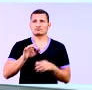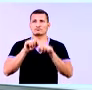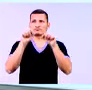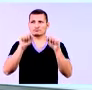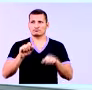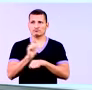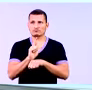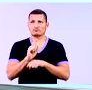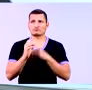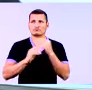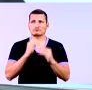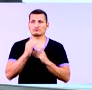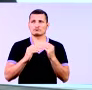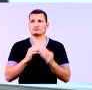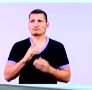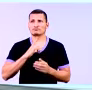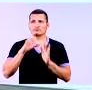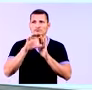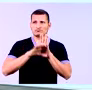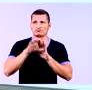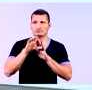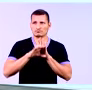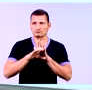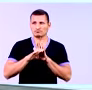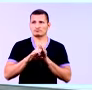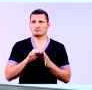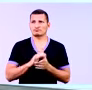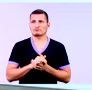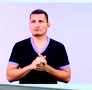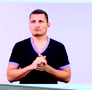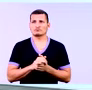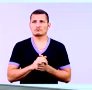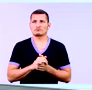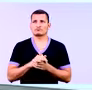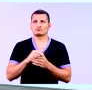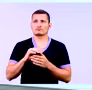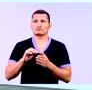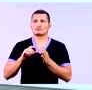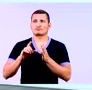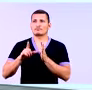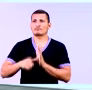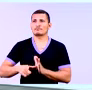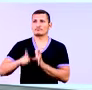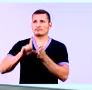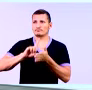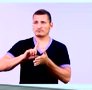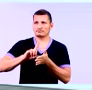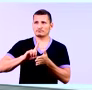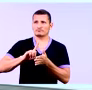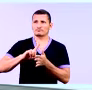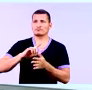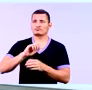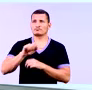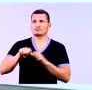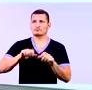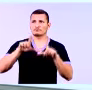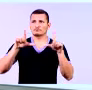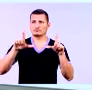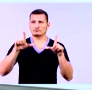banco de dados trabalham com o conceito de adiar a execução das operações,